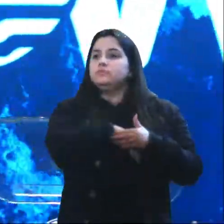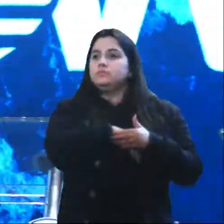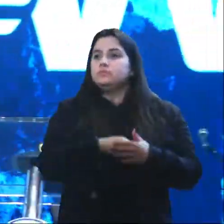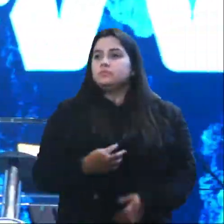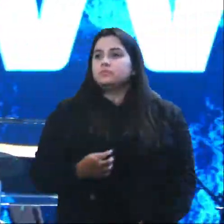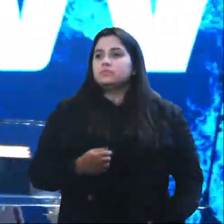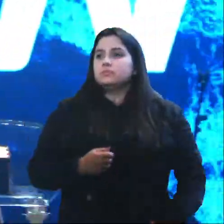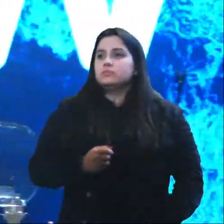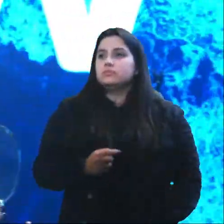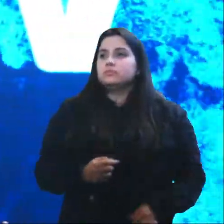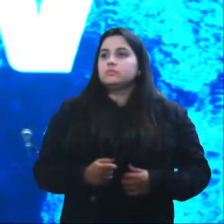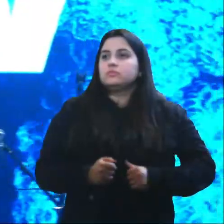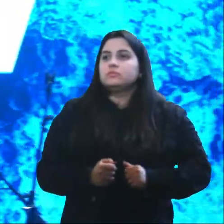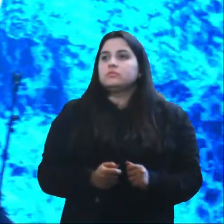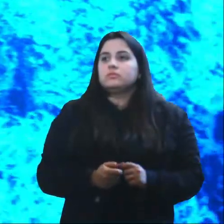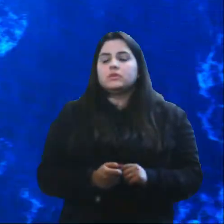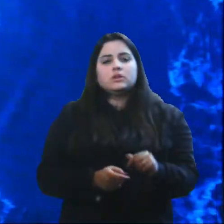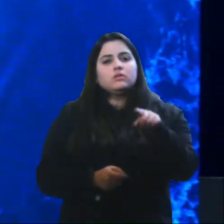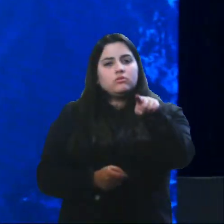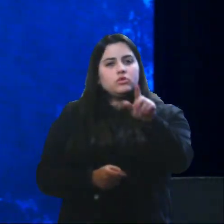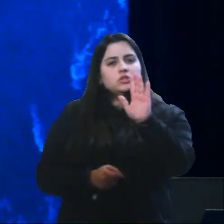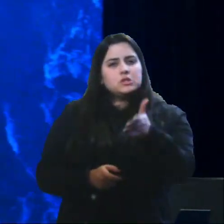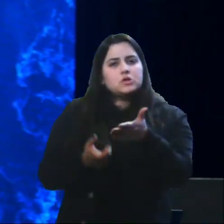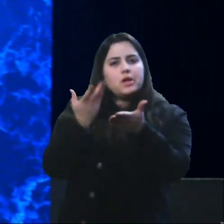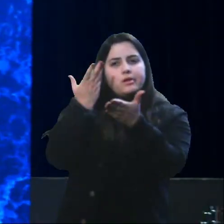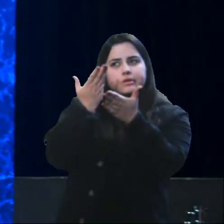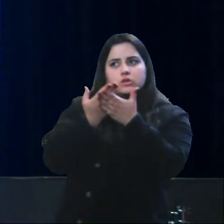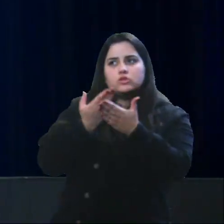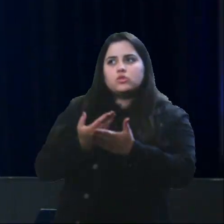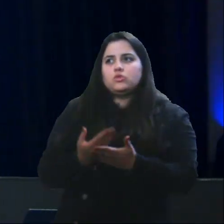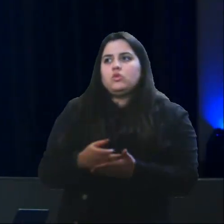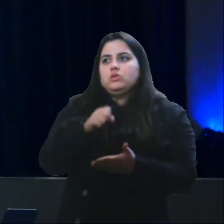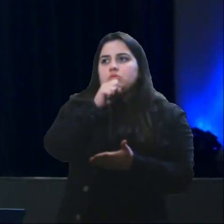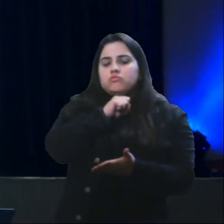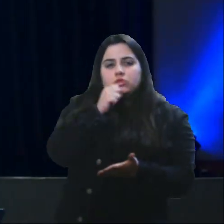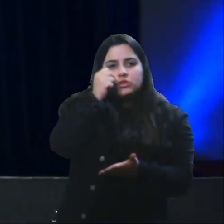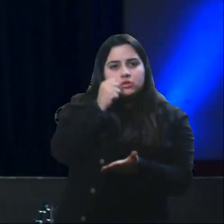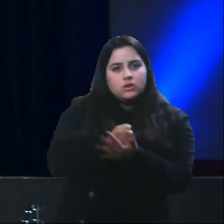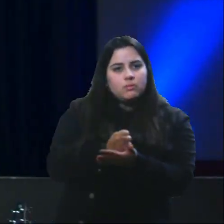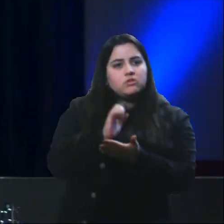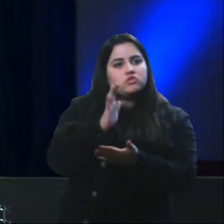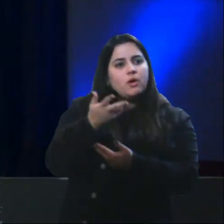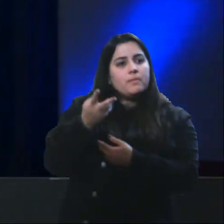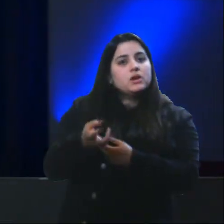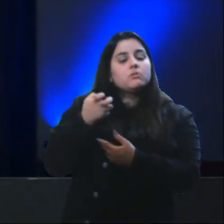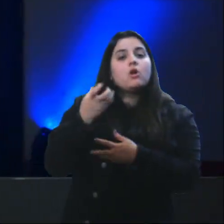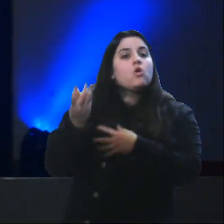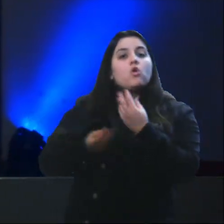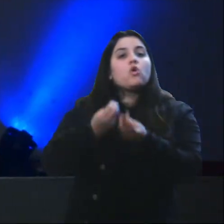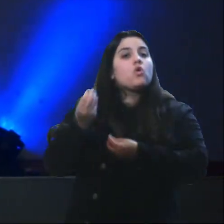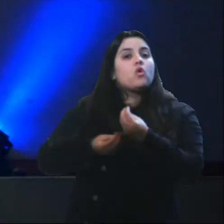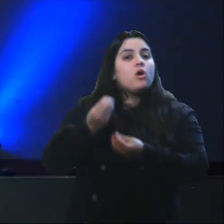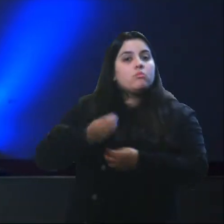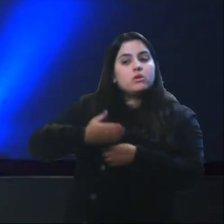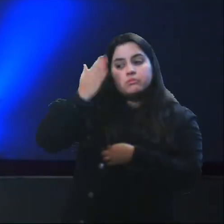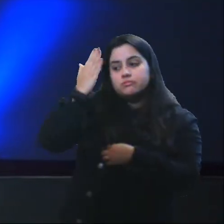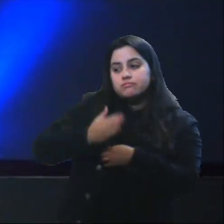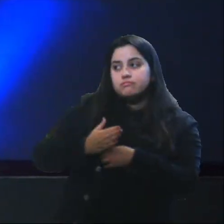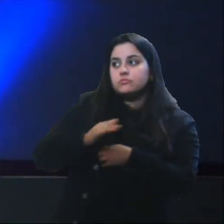Você já estudou o Antigo Testamento e já percebeu como a presença de Deus é